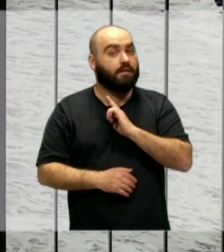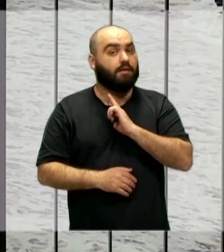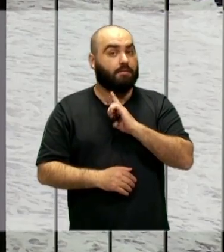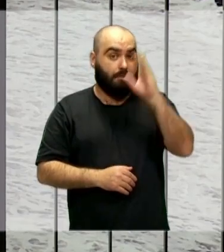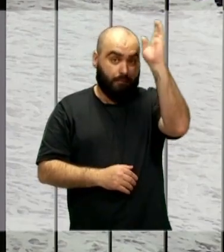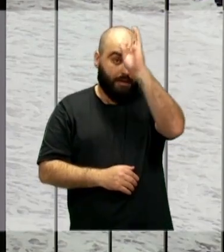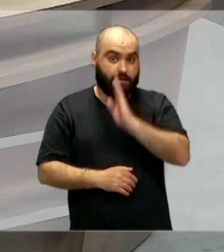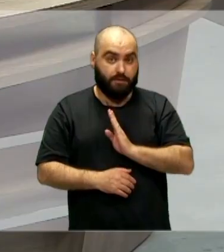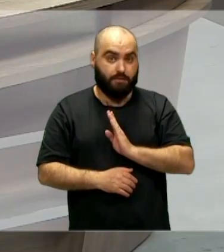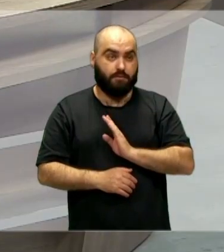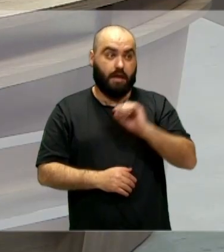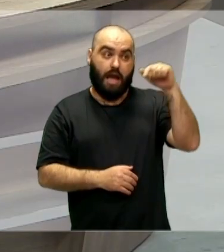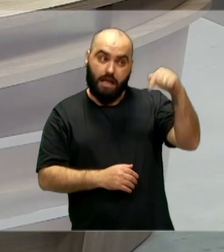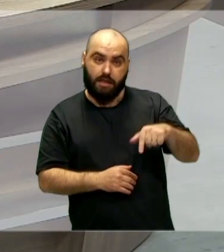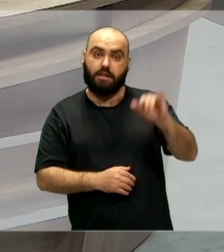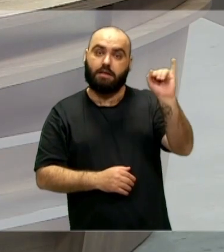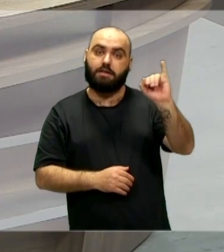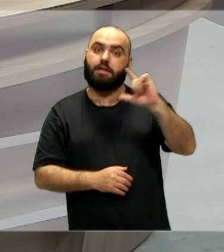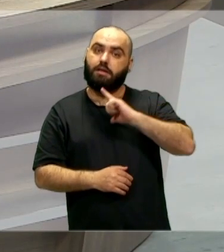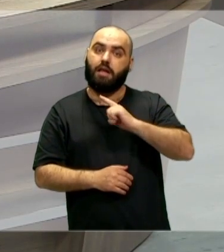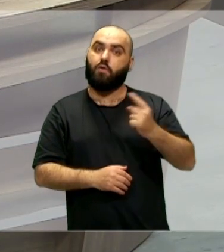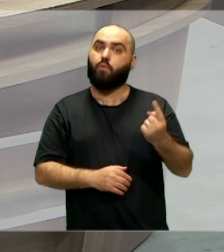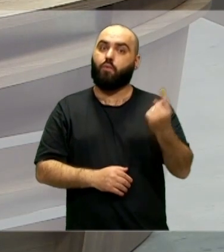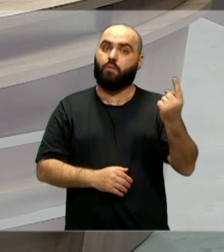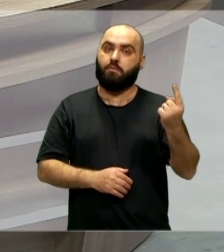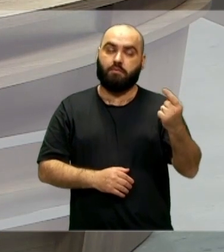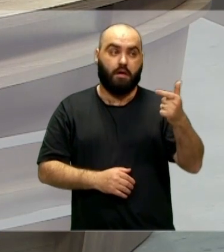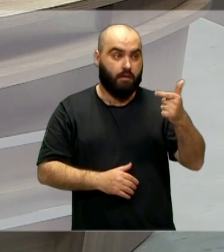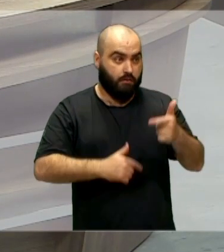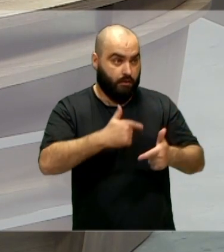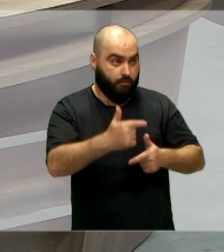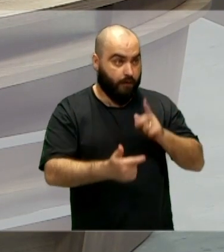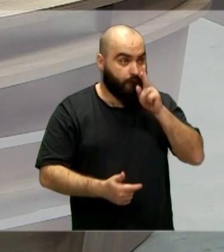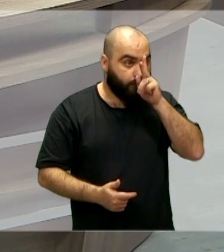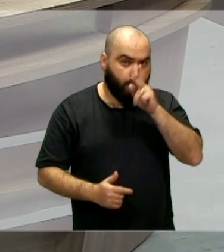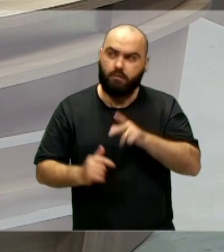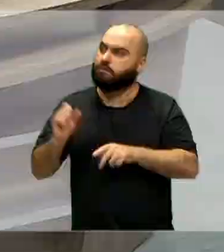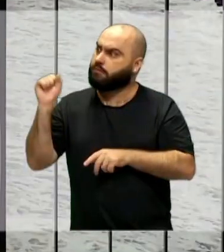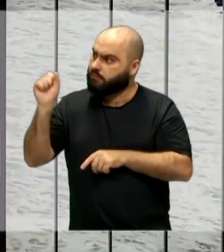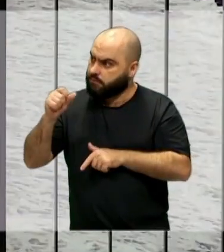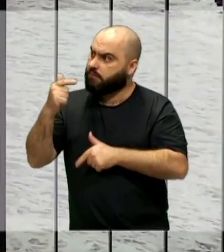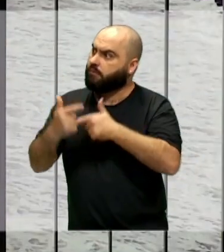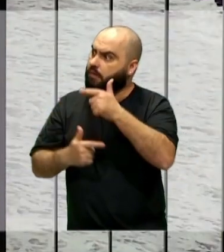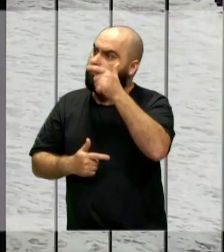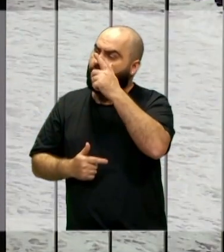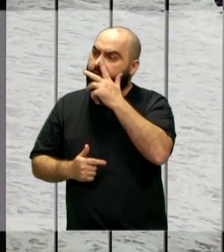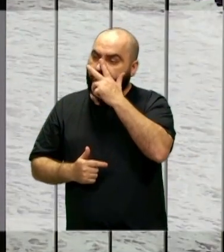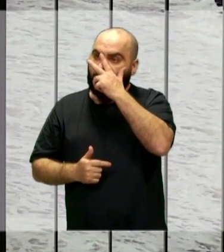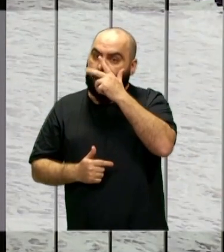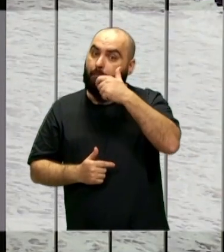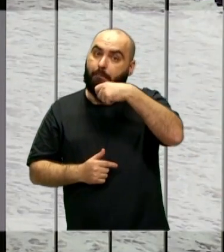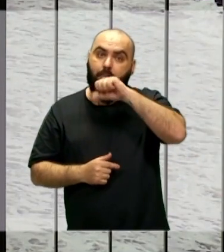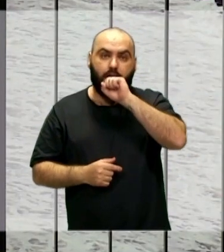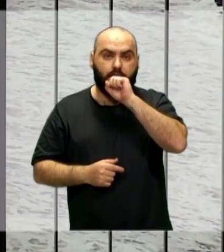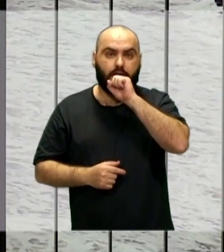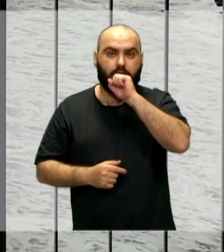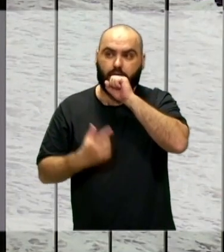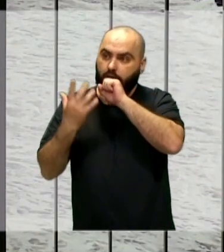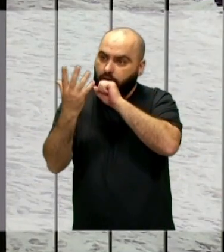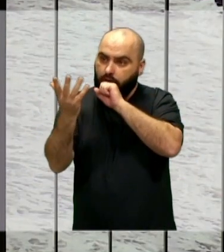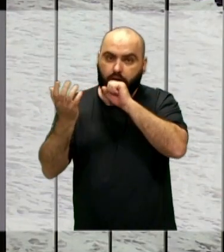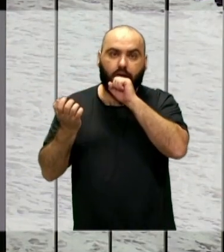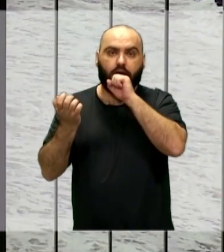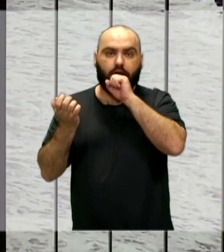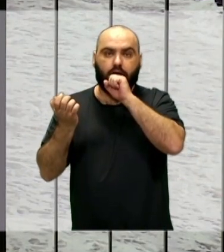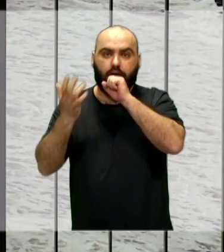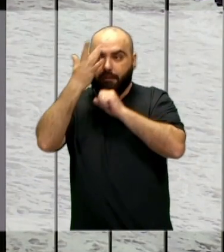cidades. E tem um aqui em Itajaí. Tem um aqui em Itajaí. Bem atuante, inclusive. Bem atuante, exatamente. Que são mães, literalmente mães, que querem acolher